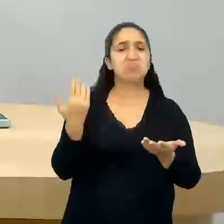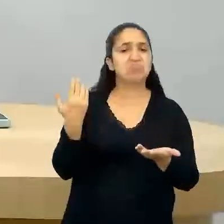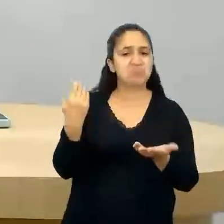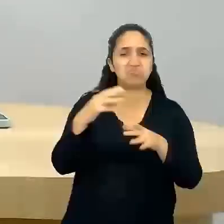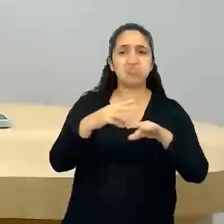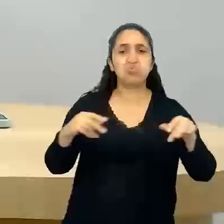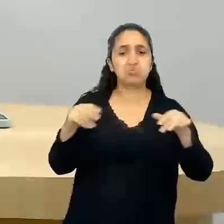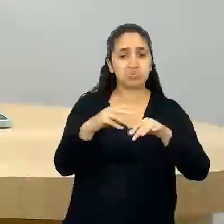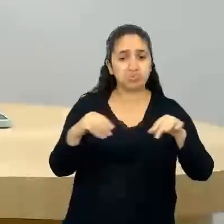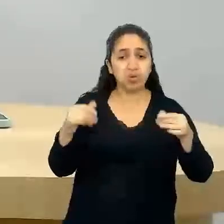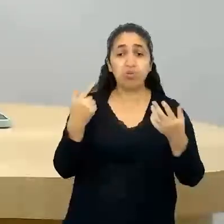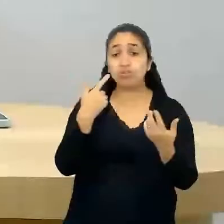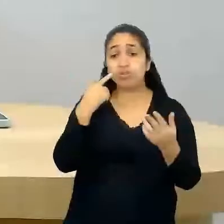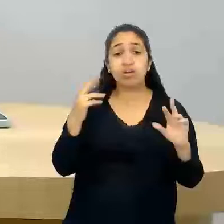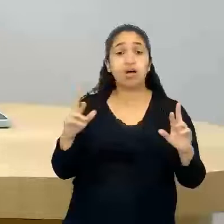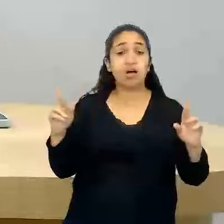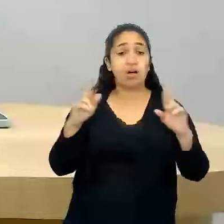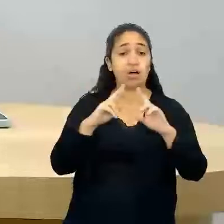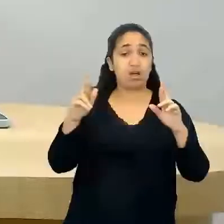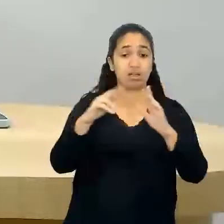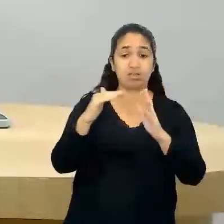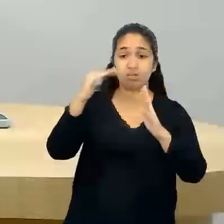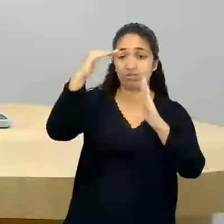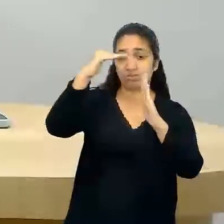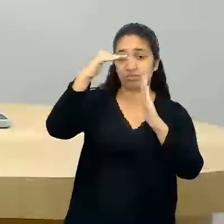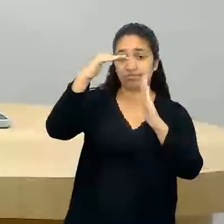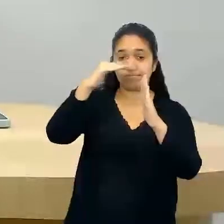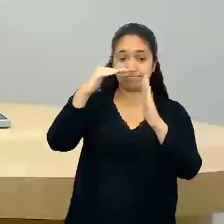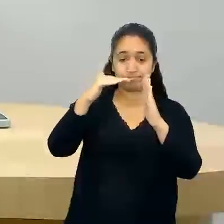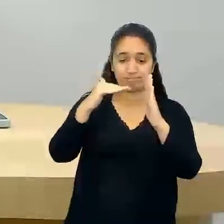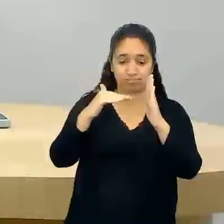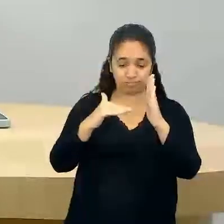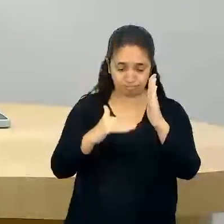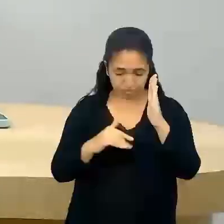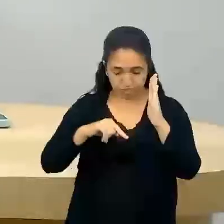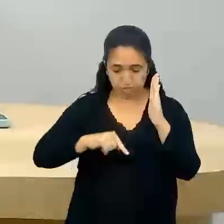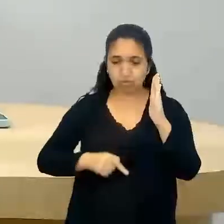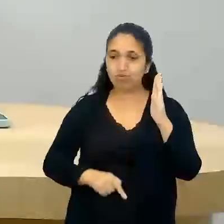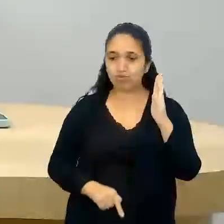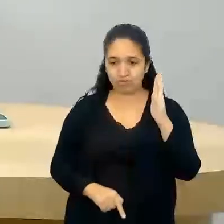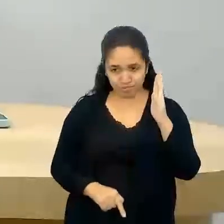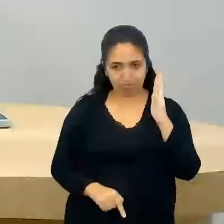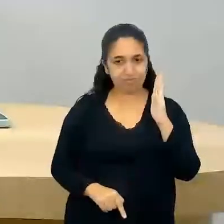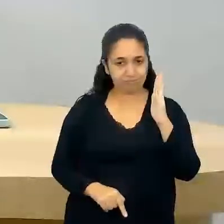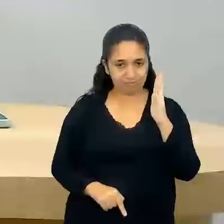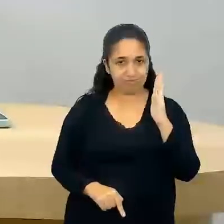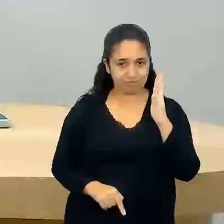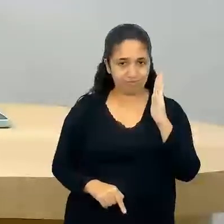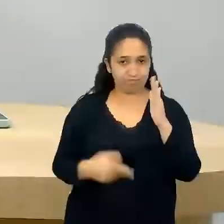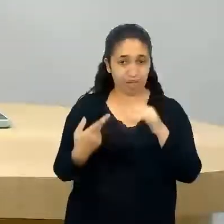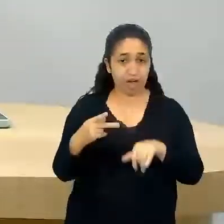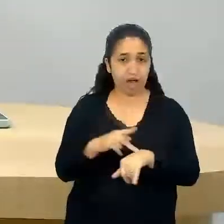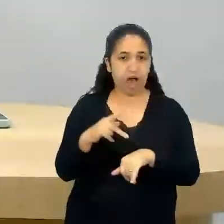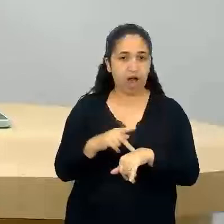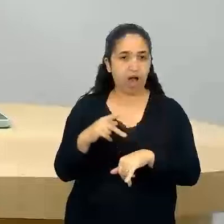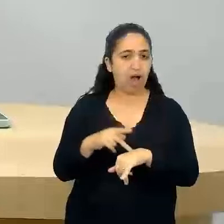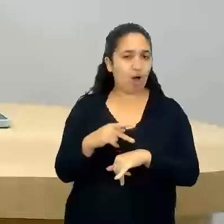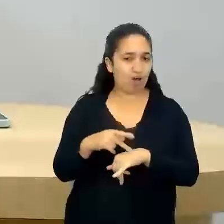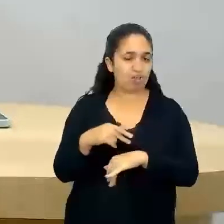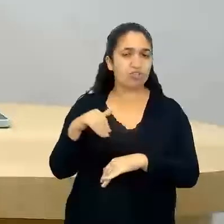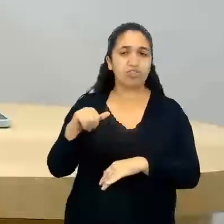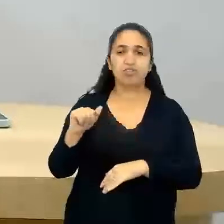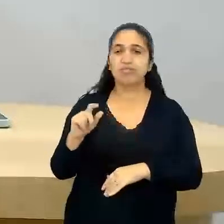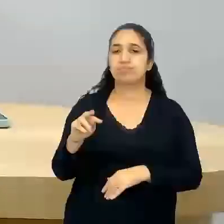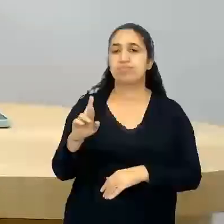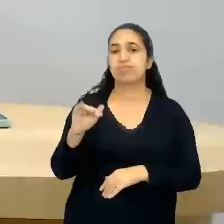é do que essa relação que vai desde lá a superfície até lá o aprofundamento, né, próximo da rocha matriz. Então vamos